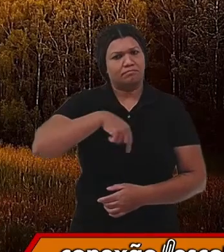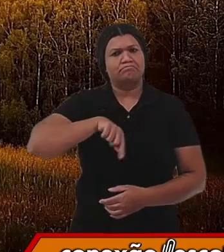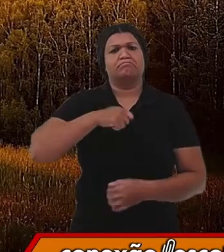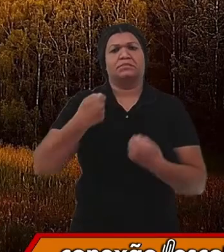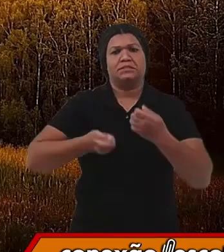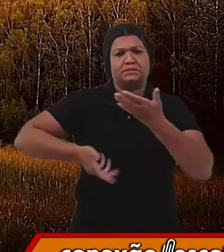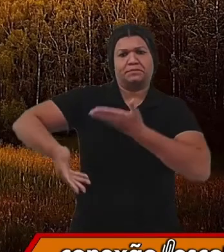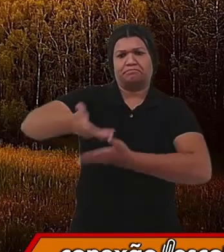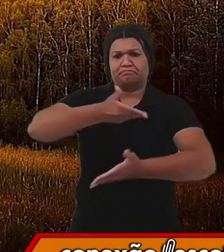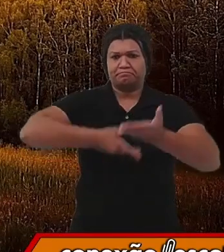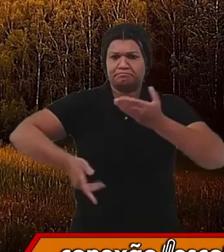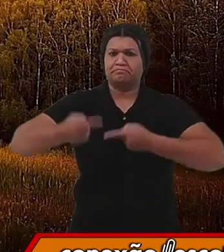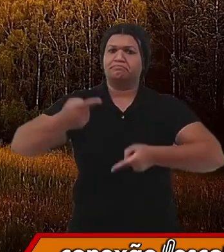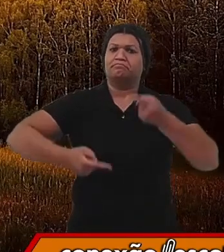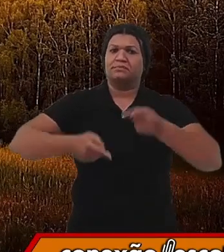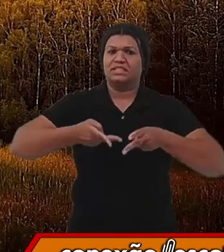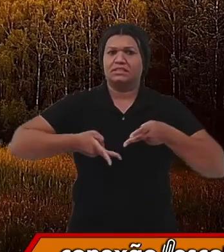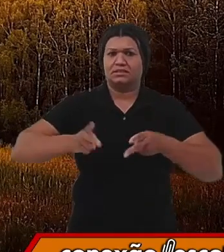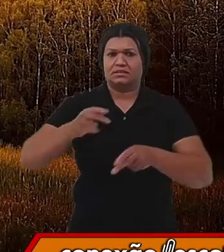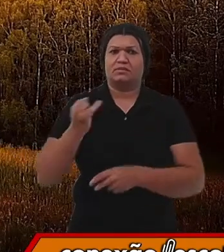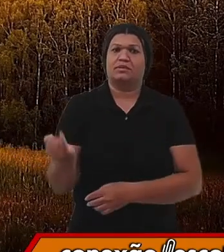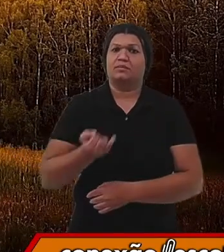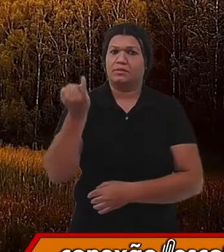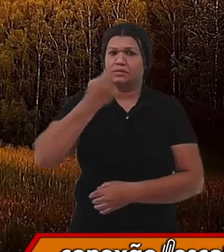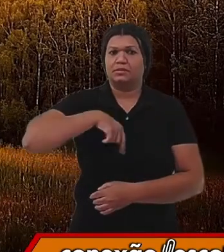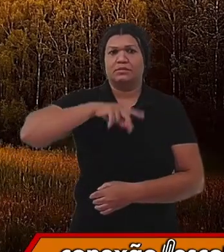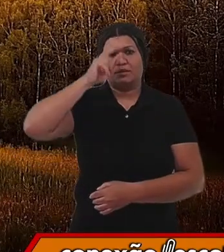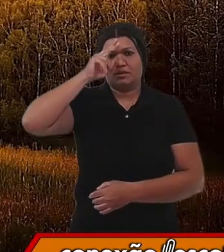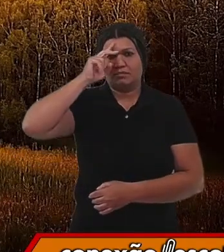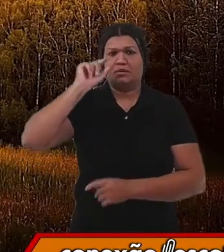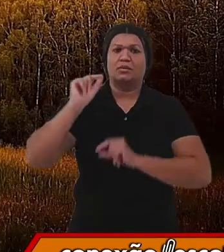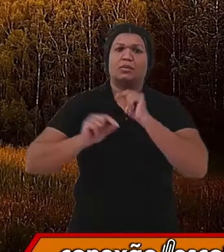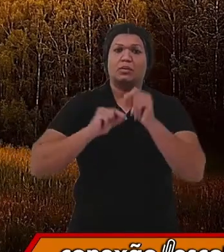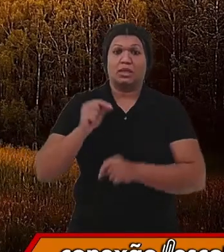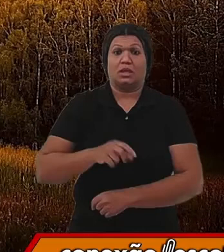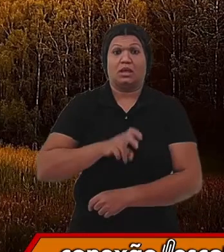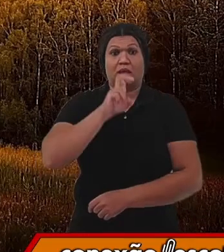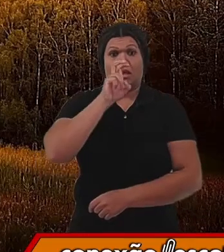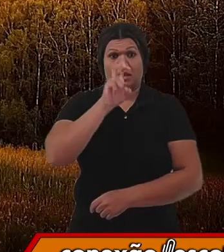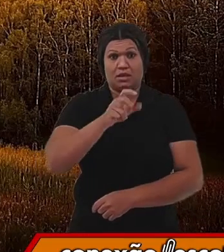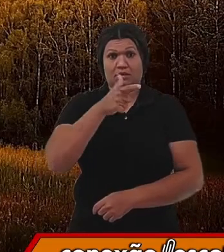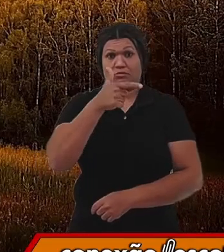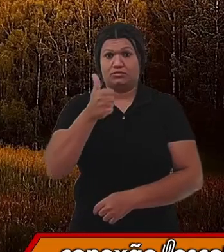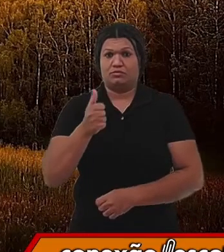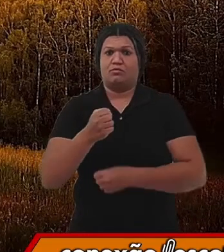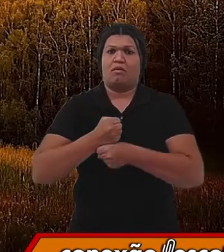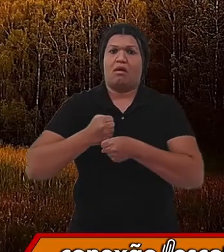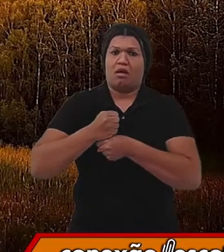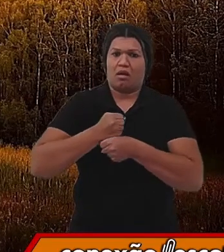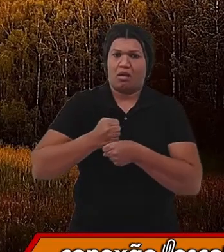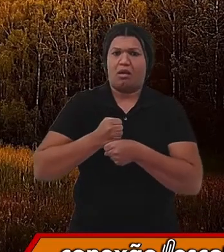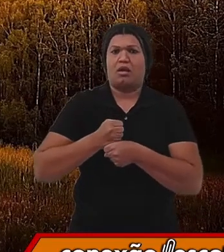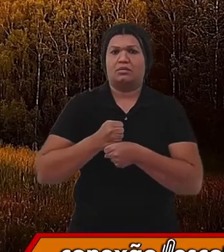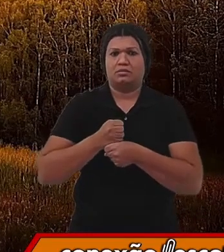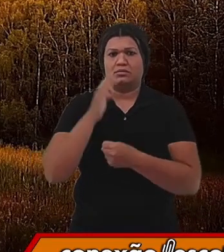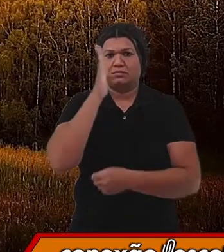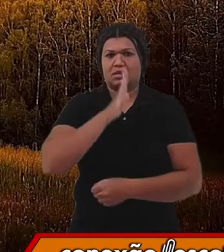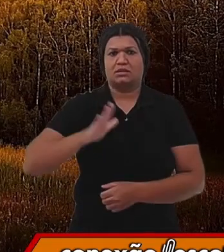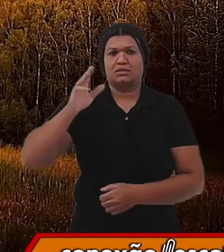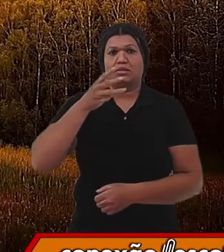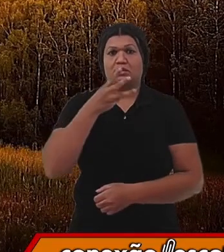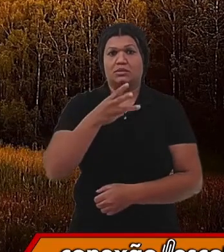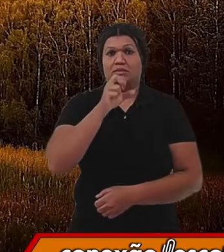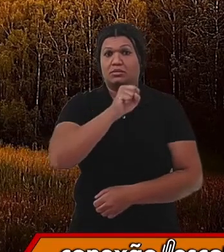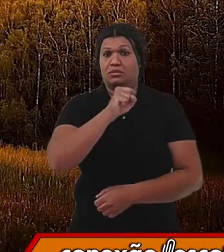rediscutir sempre. E é importante nós lembrarmos que de 521 anos de Brasil, 388 foram